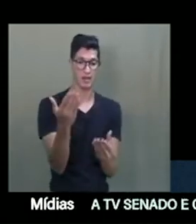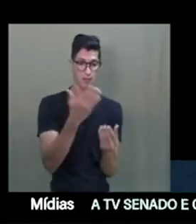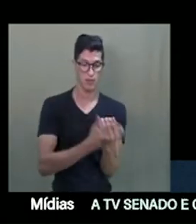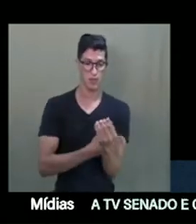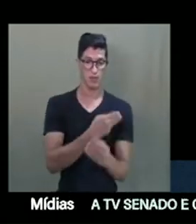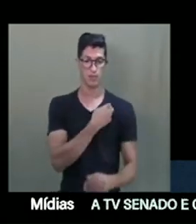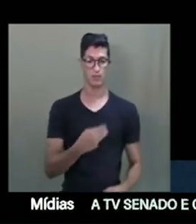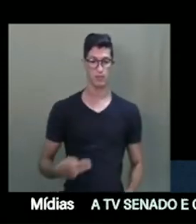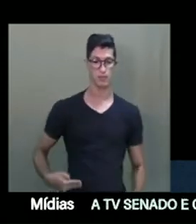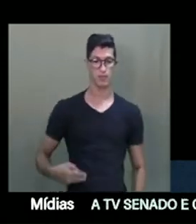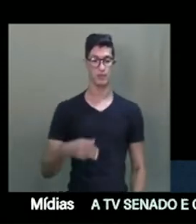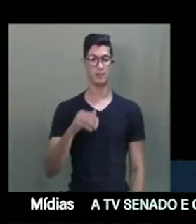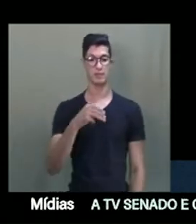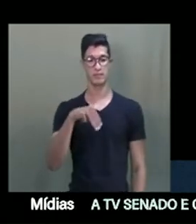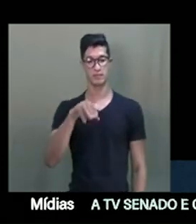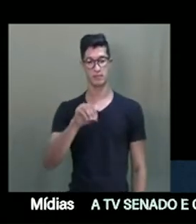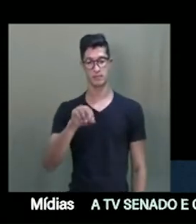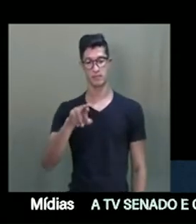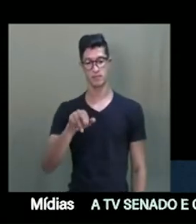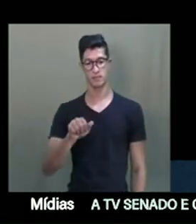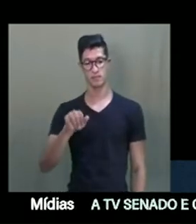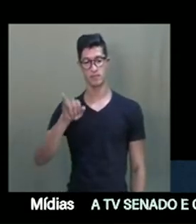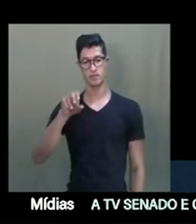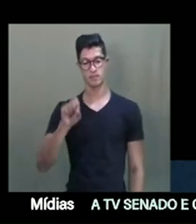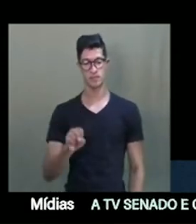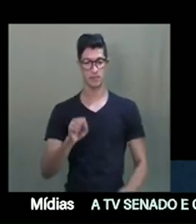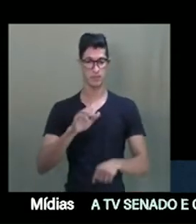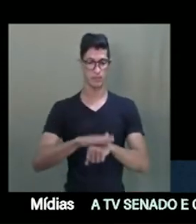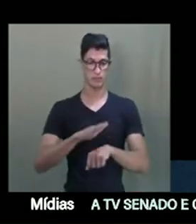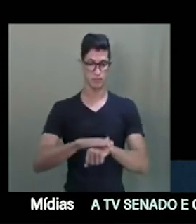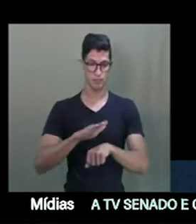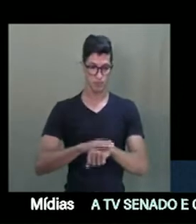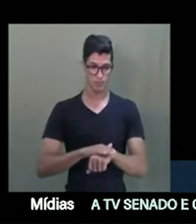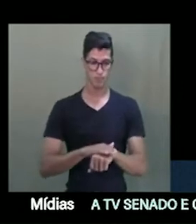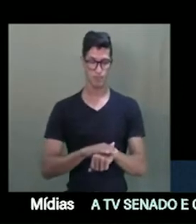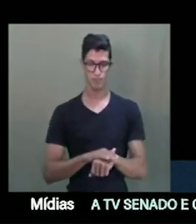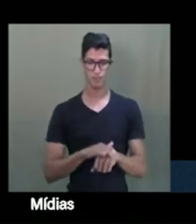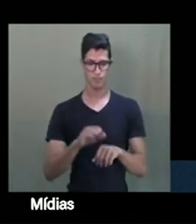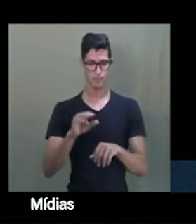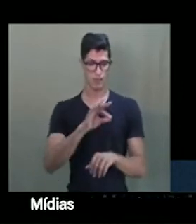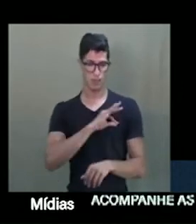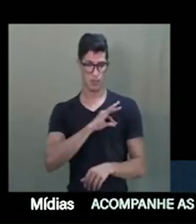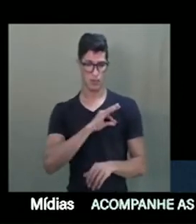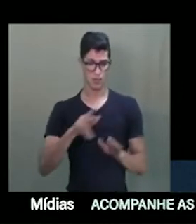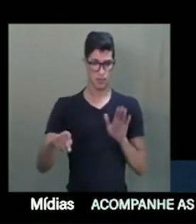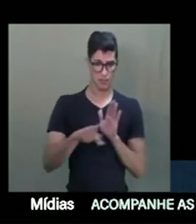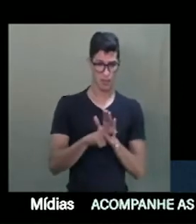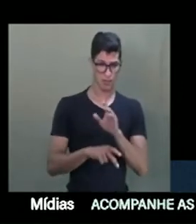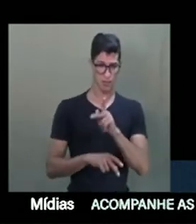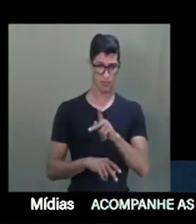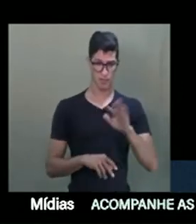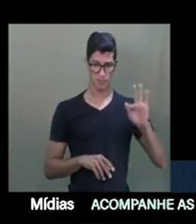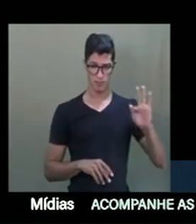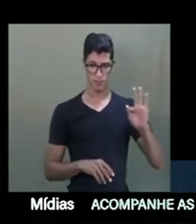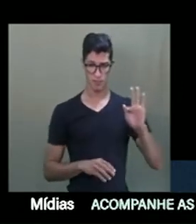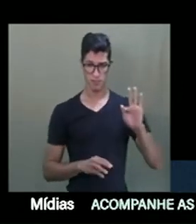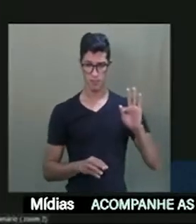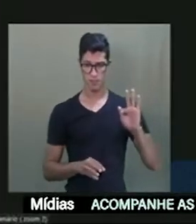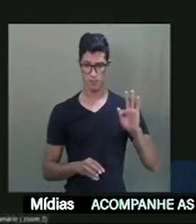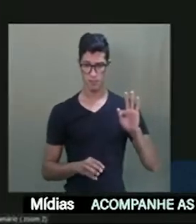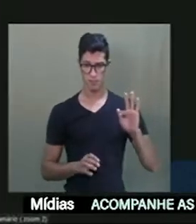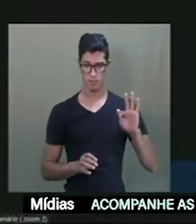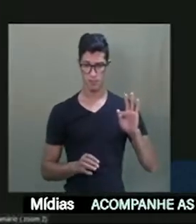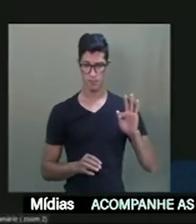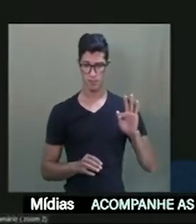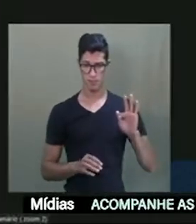do ministro Moraes de fazer a policial e as próprias polícias federais